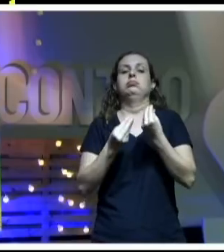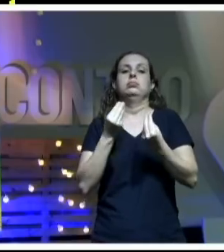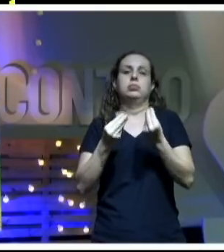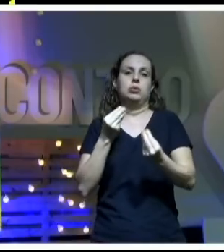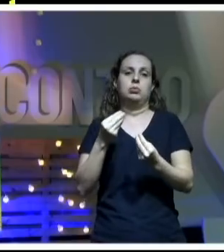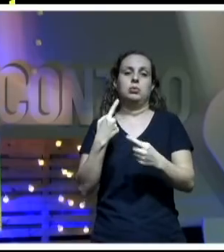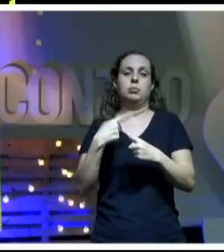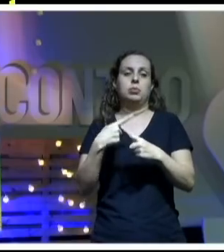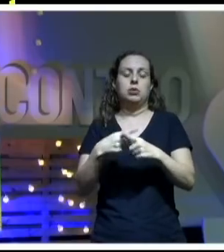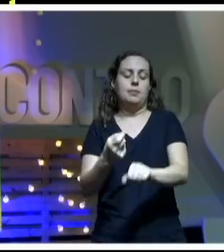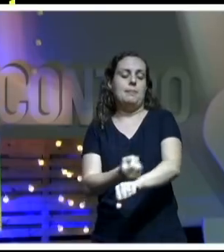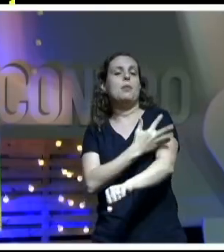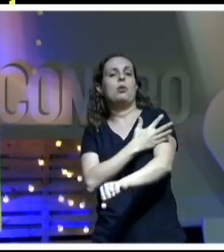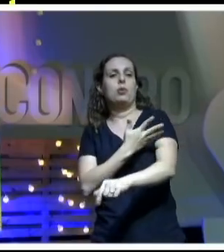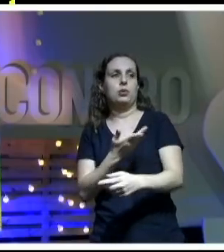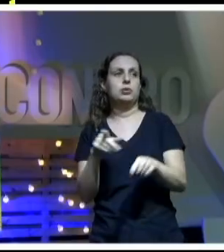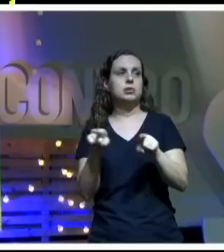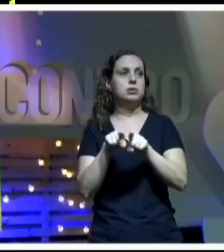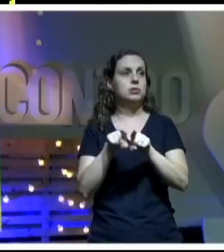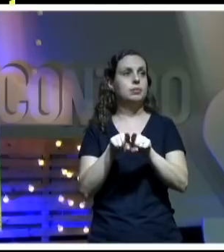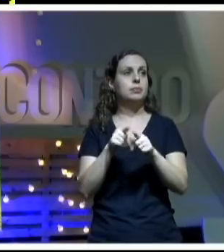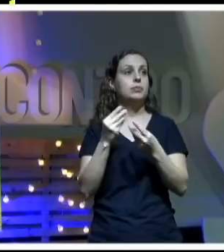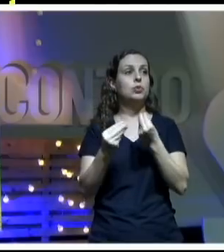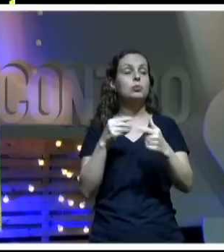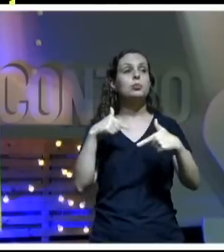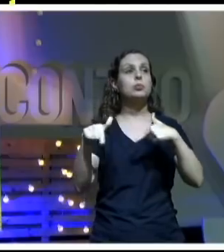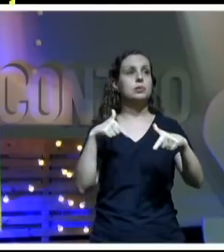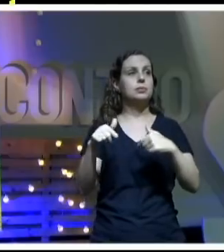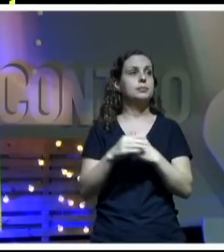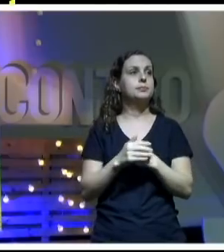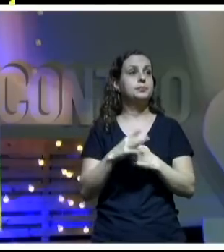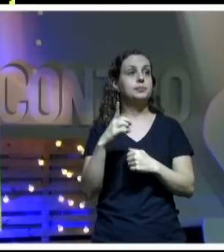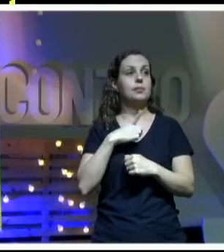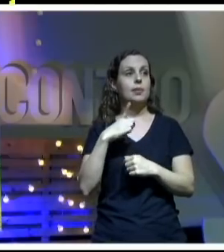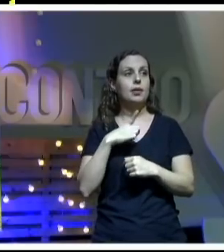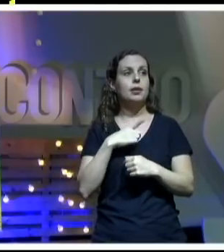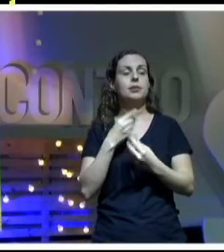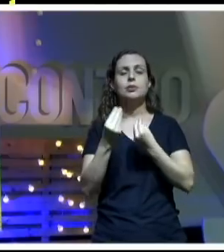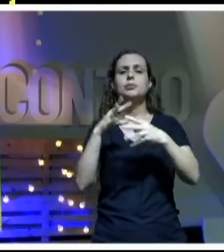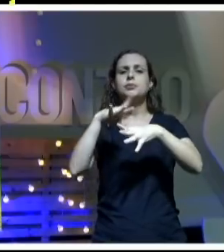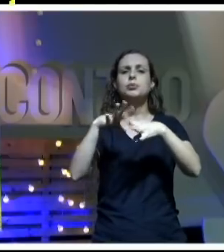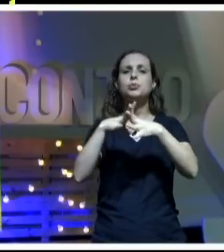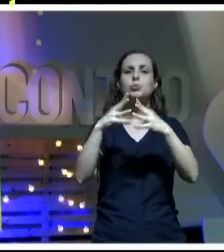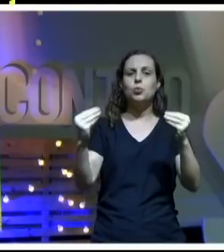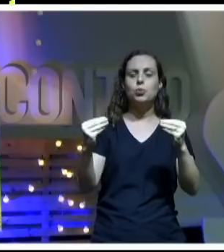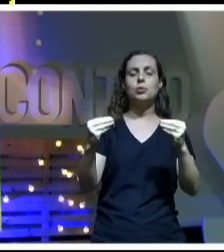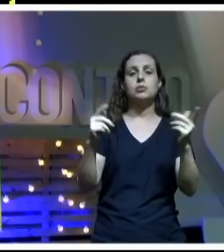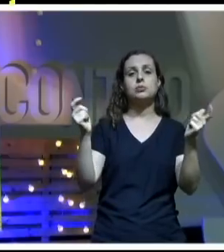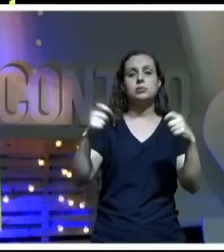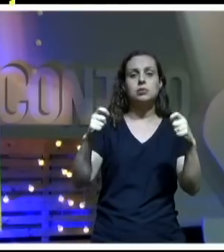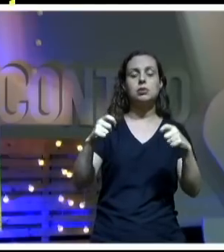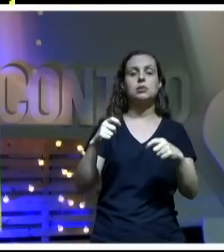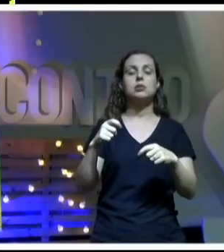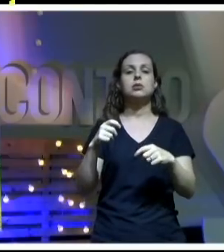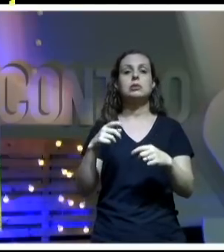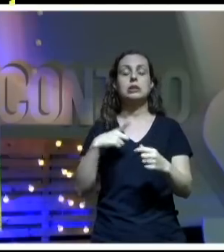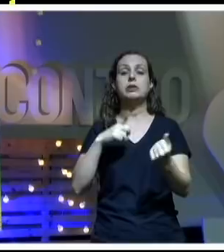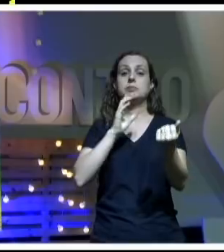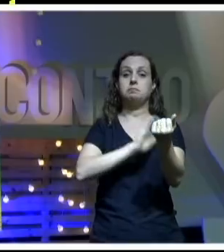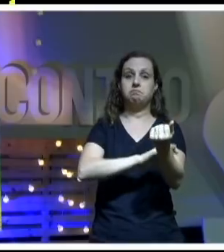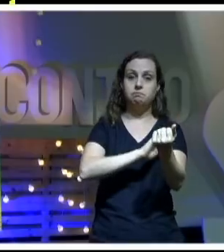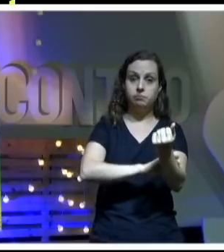é tá morto de de trabalhar e ele tenta curar isso desde vícios e